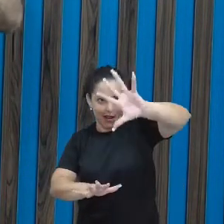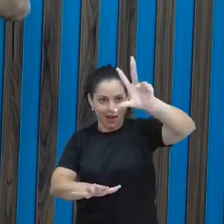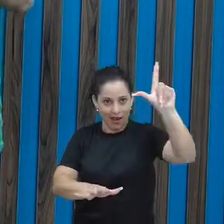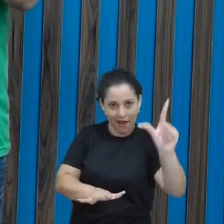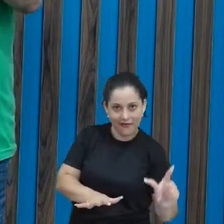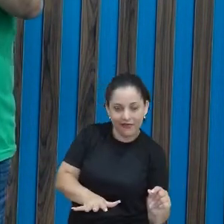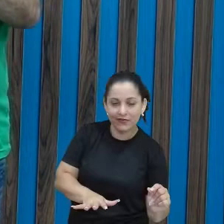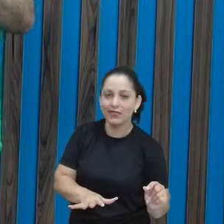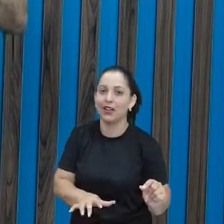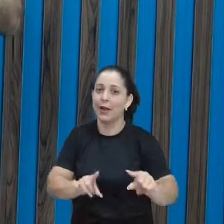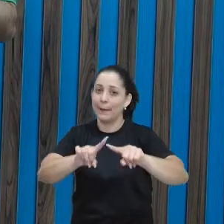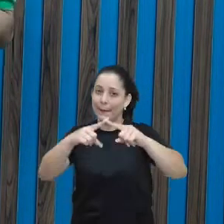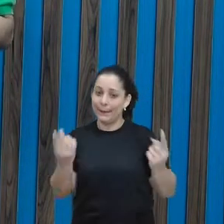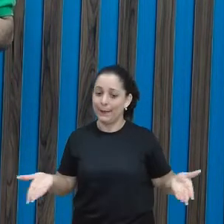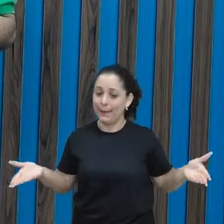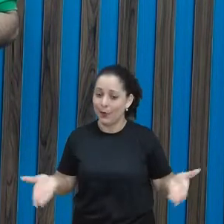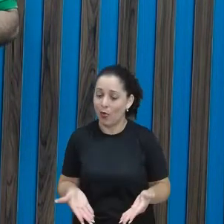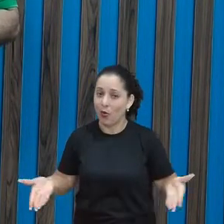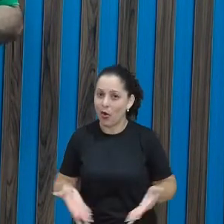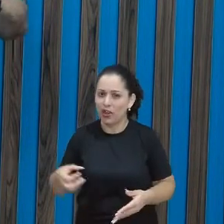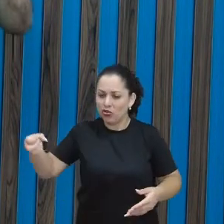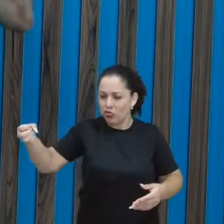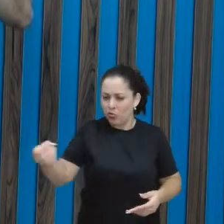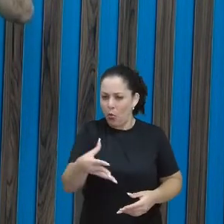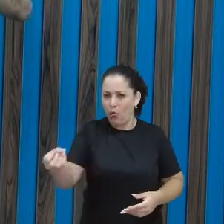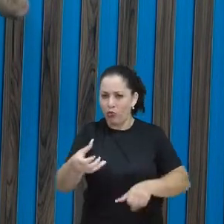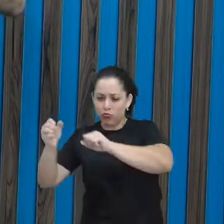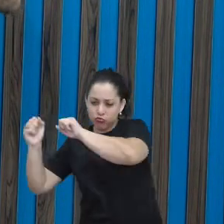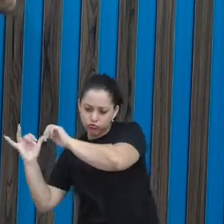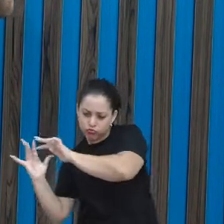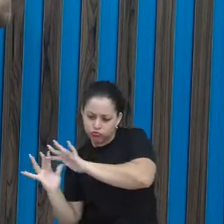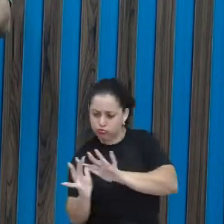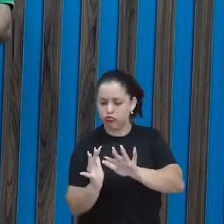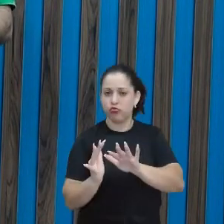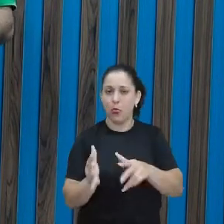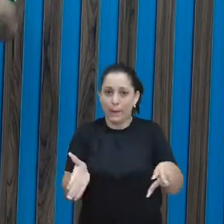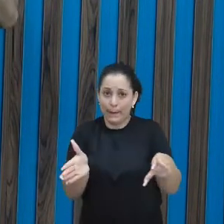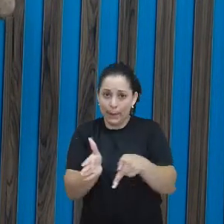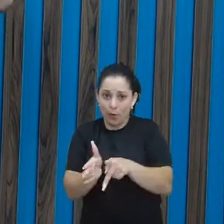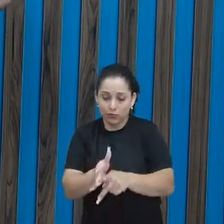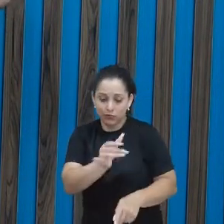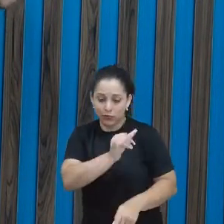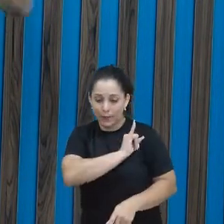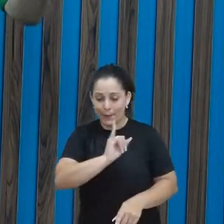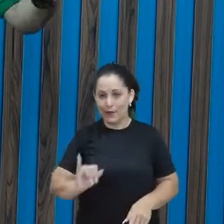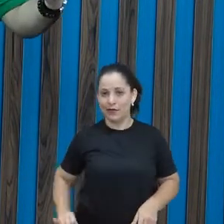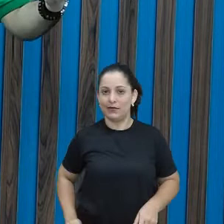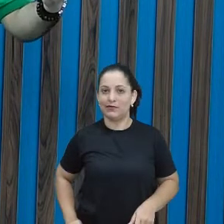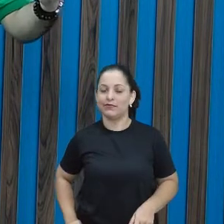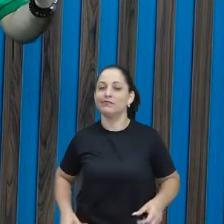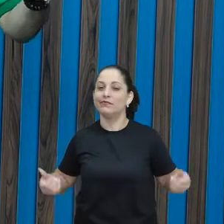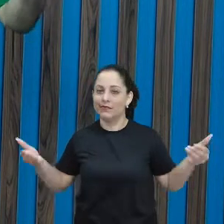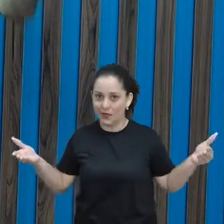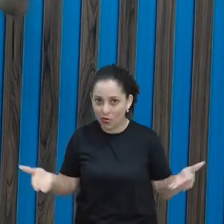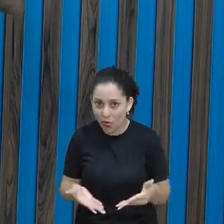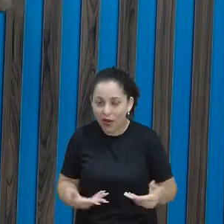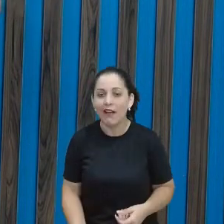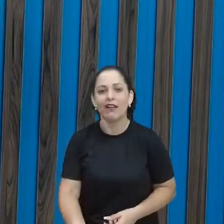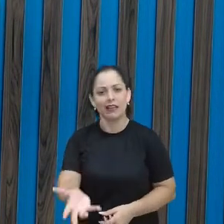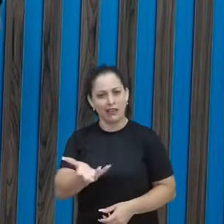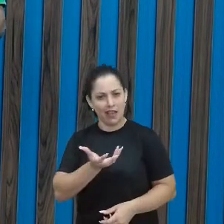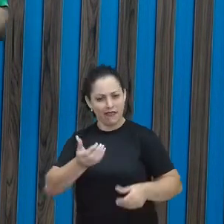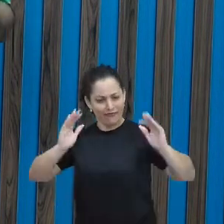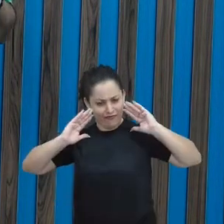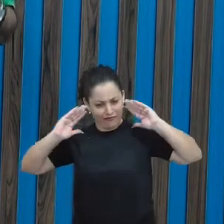de neocolonização, certo? No processo imperialista, eles vão retornar o seu